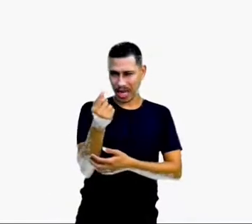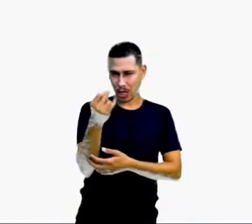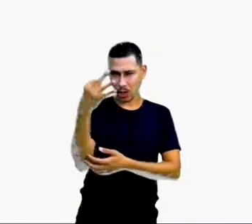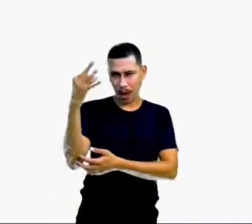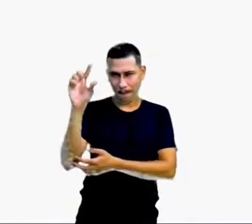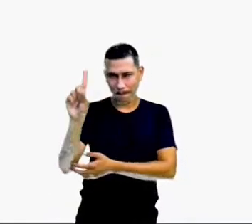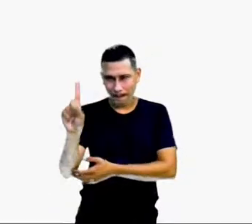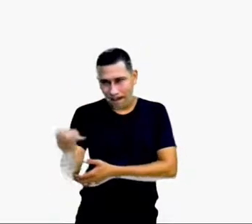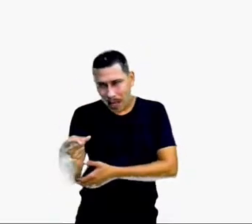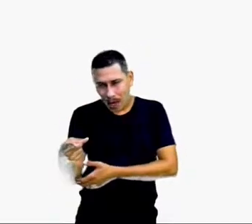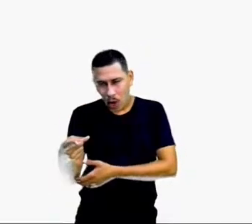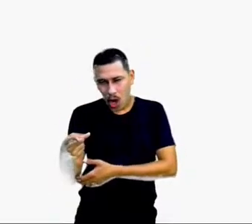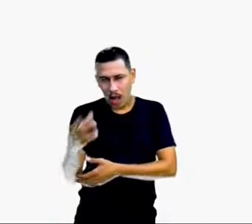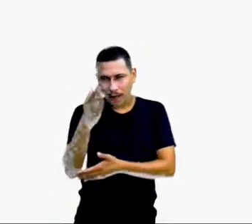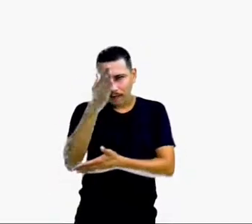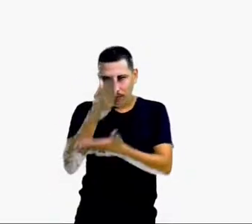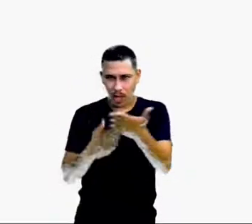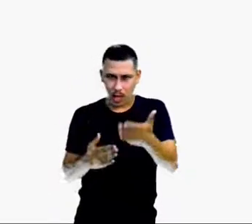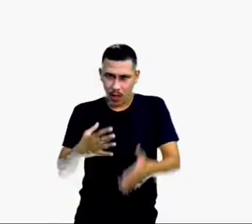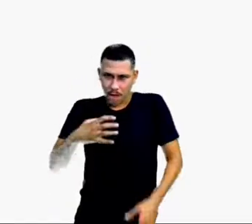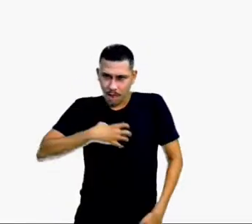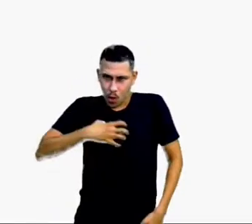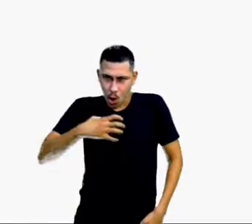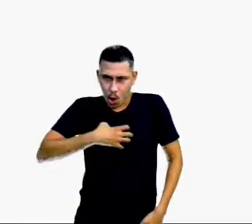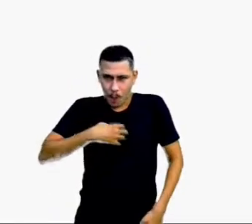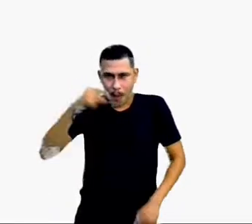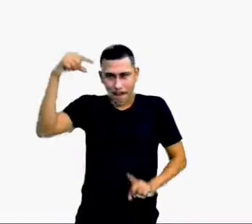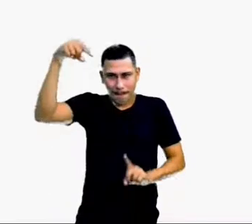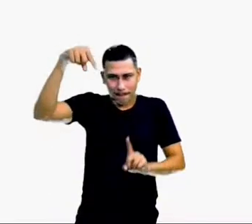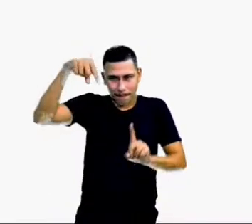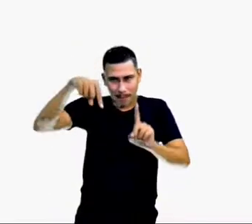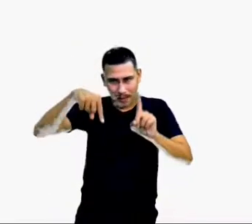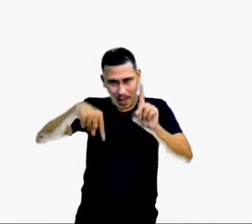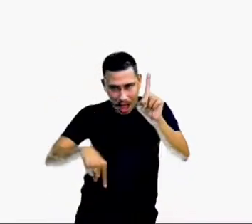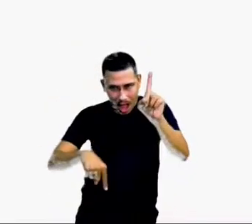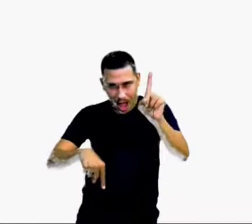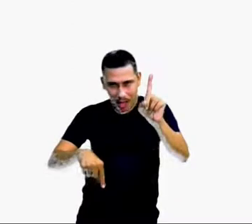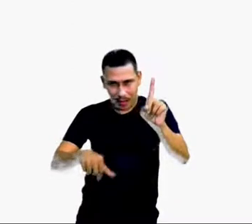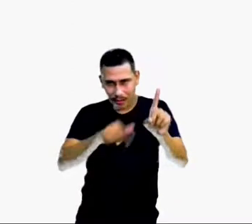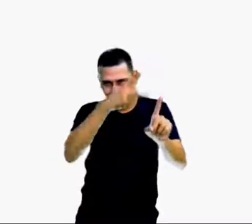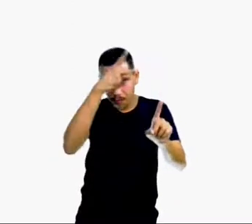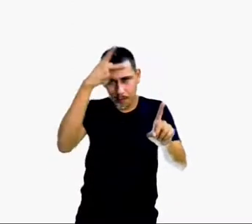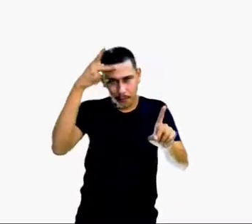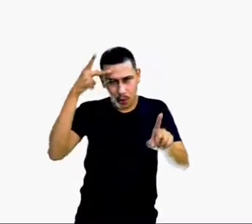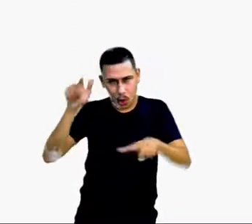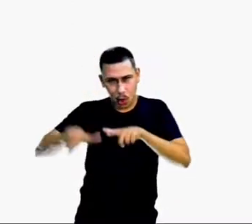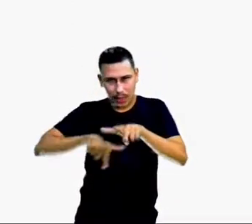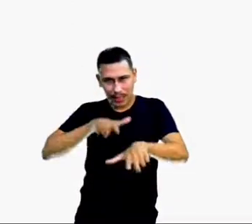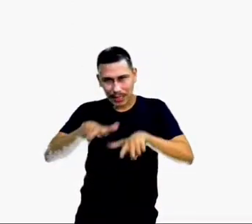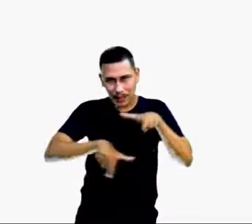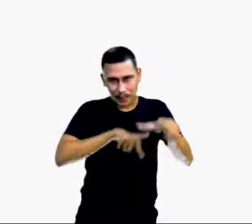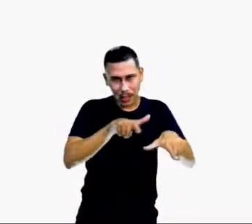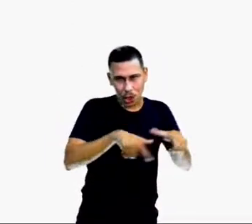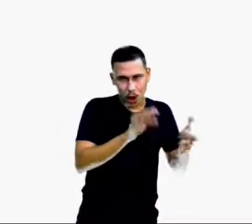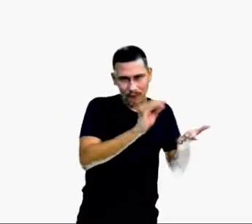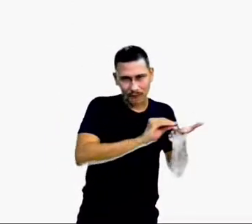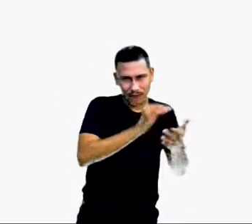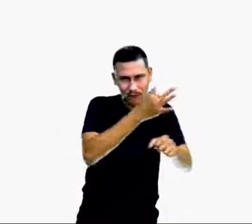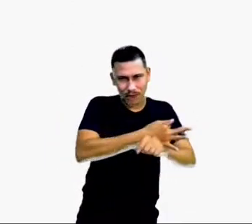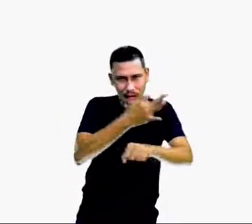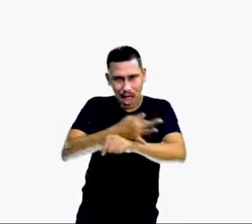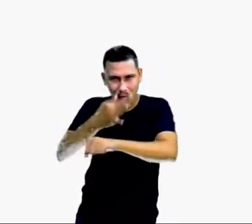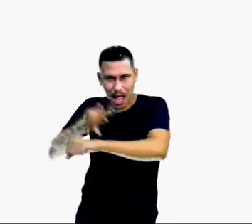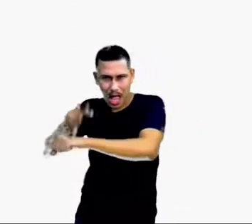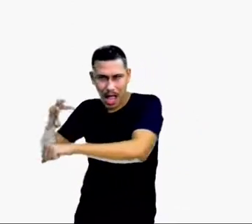reais será dividida de forma inversamente proporcional entre as quantidades de faltas obtidas